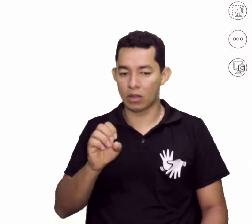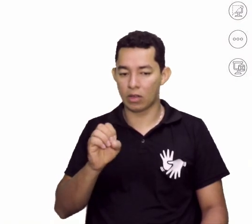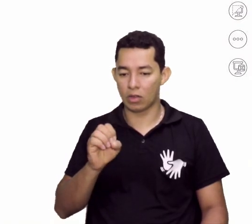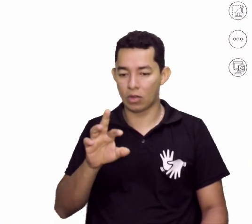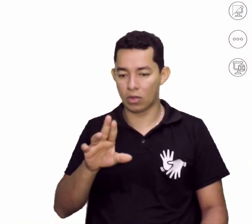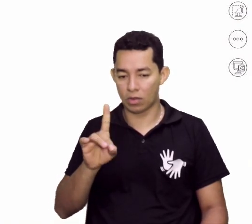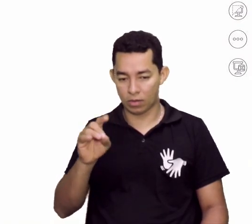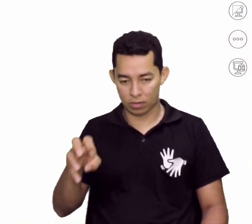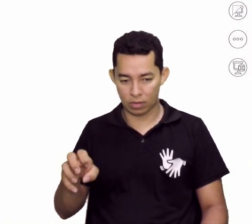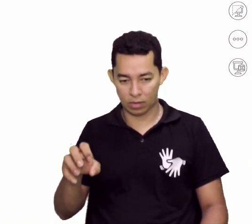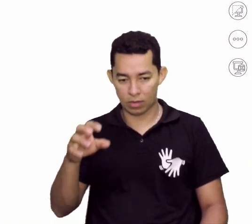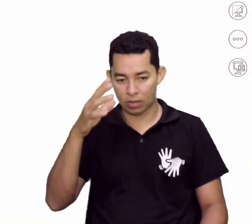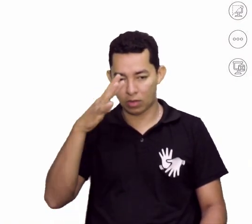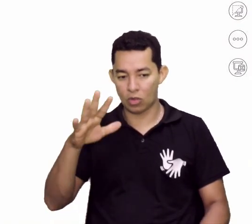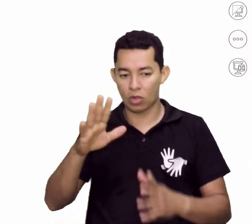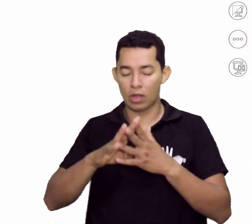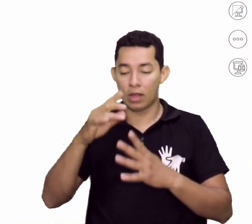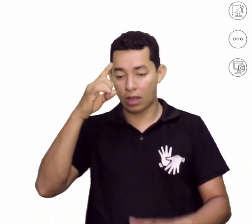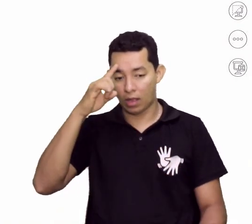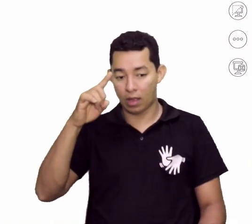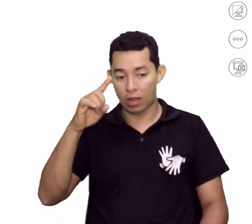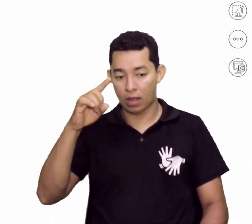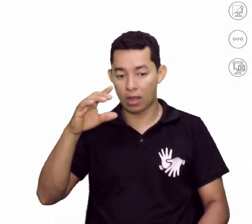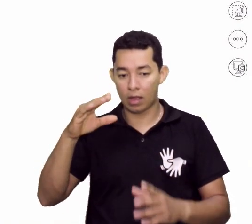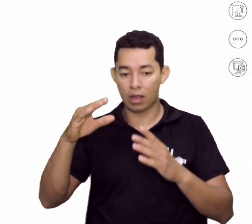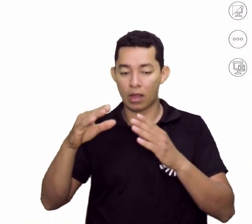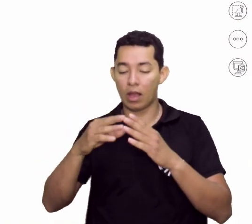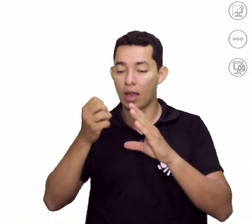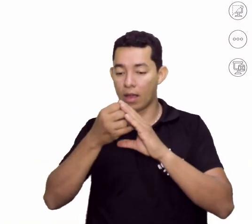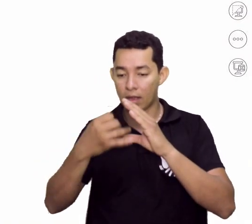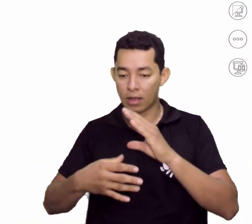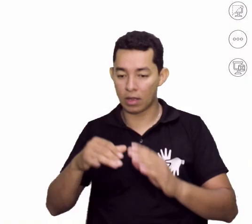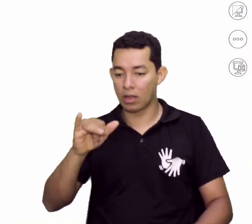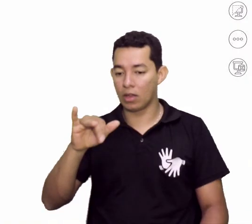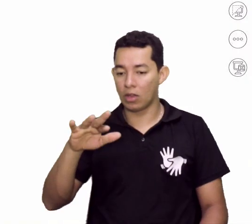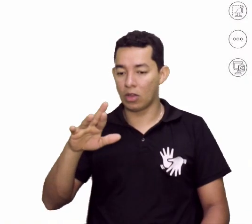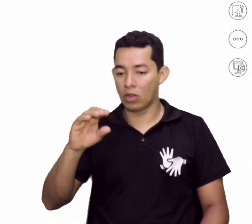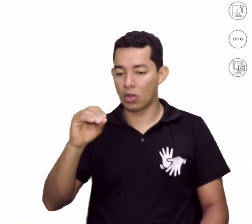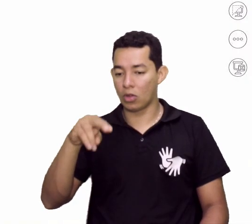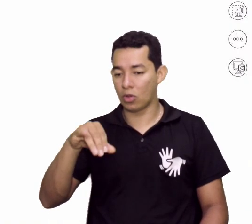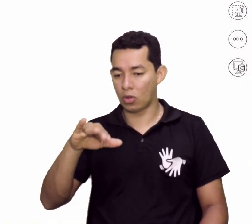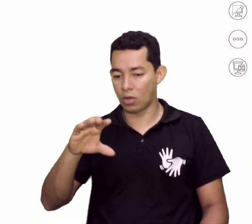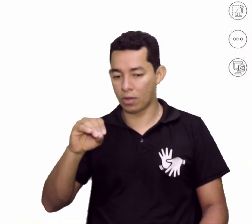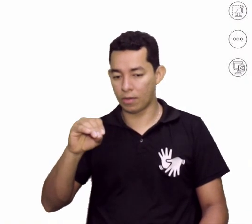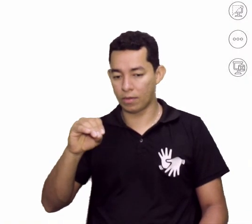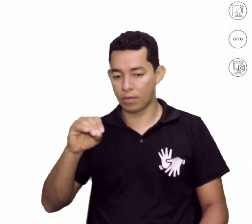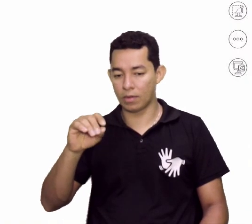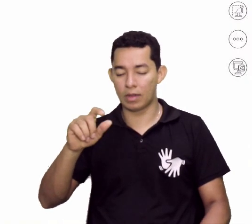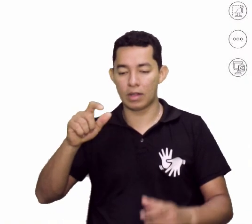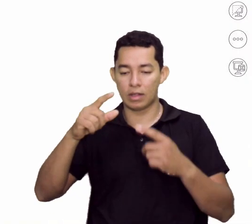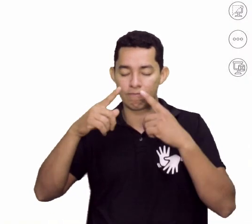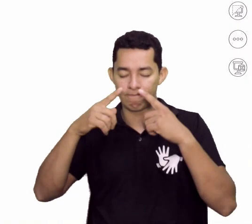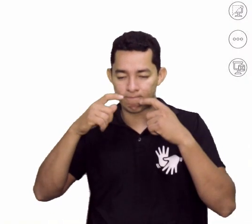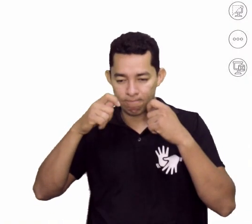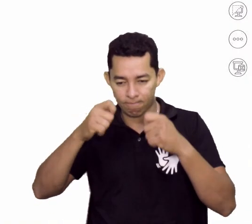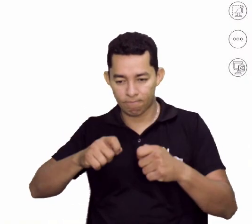ilógico e irracional, caráter irônico, radical, destrutivo, agressivo,